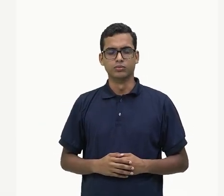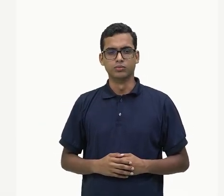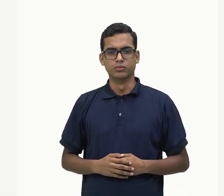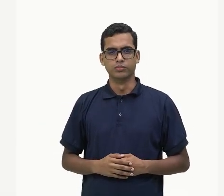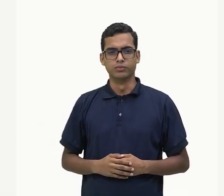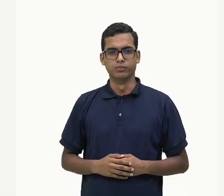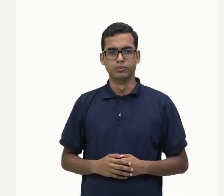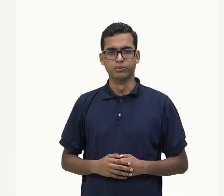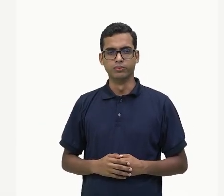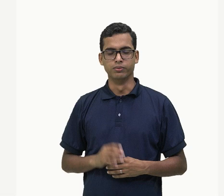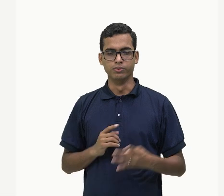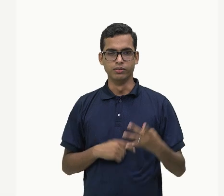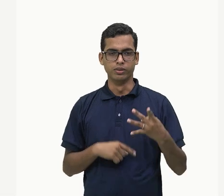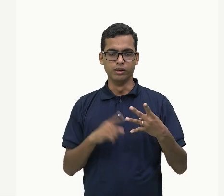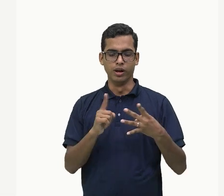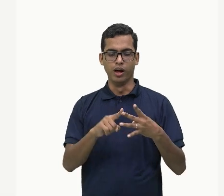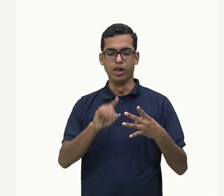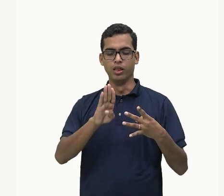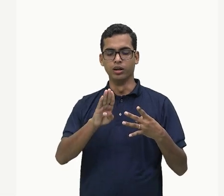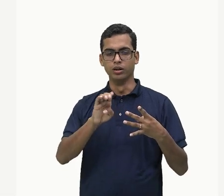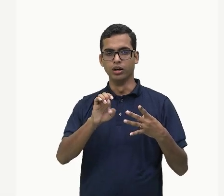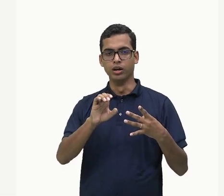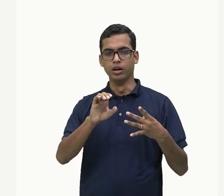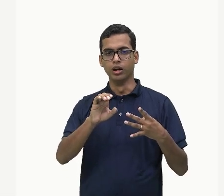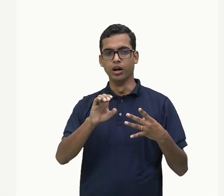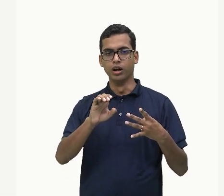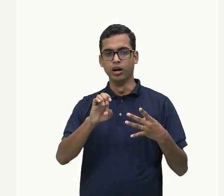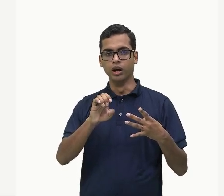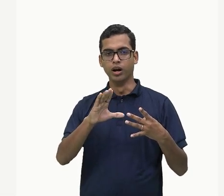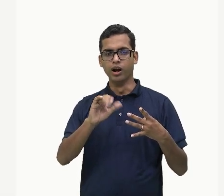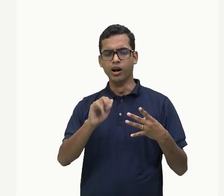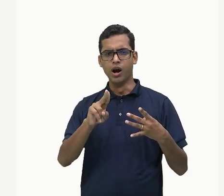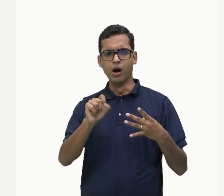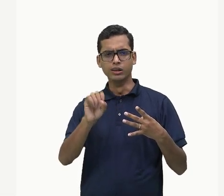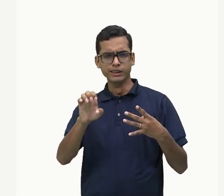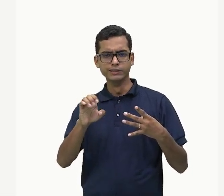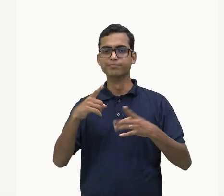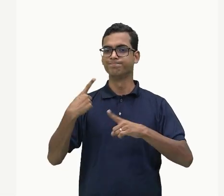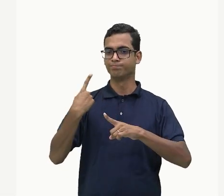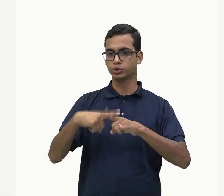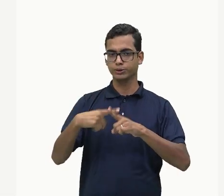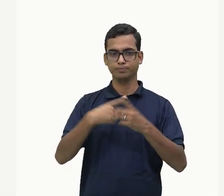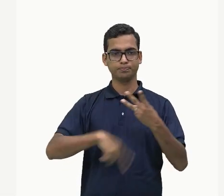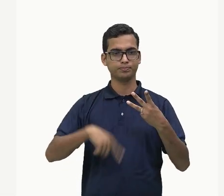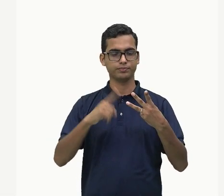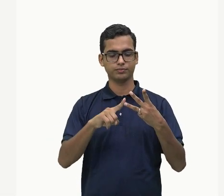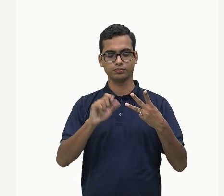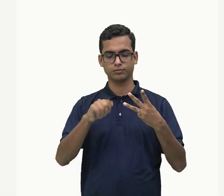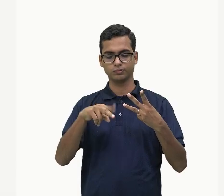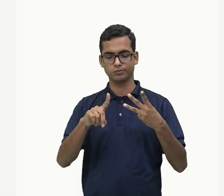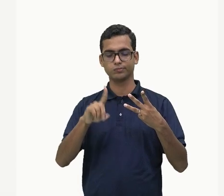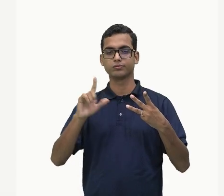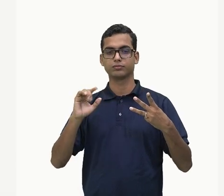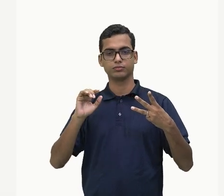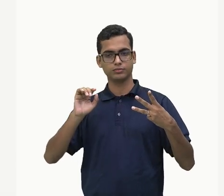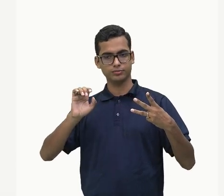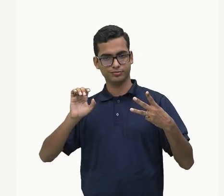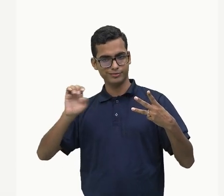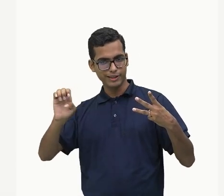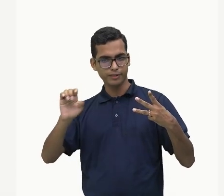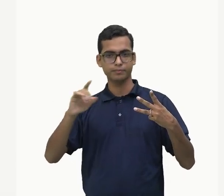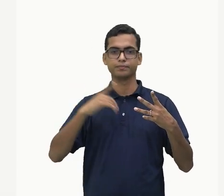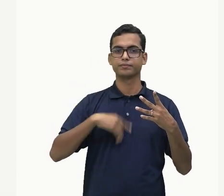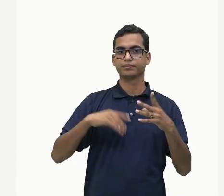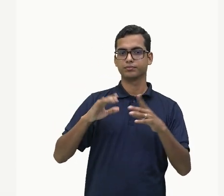Aí eu tenho because. De novo, nós temos o porquê de resposta. And, a conjunção aditiva